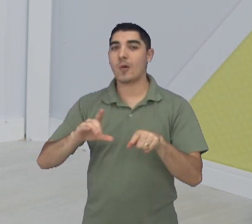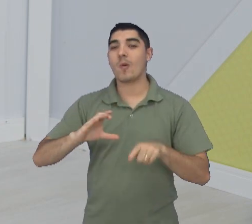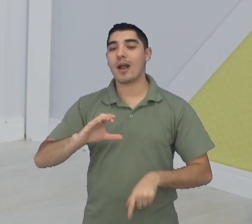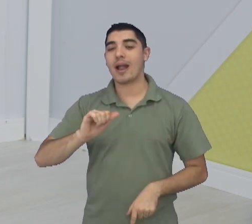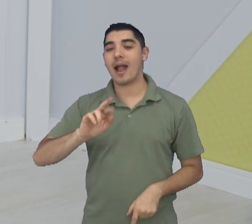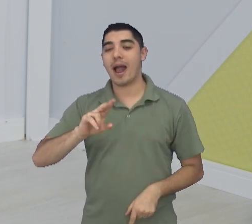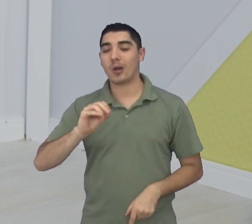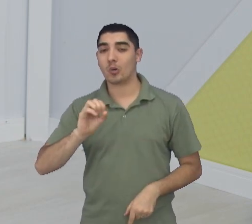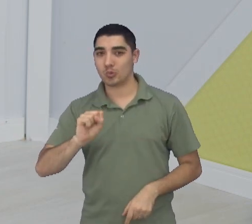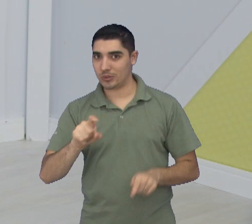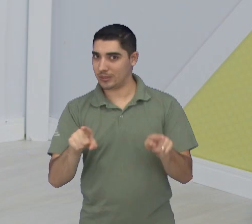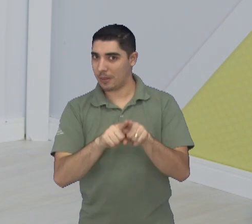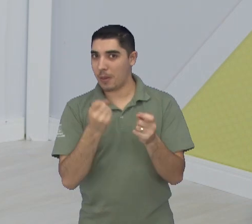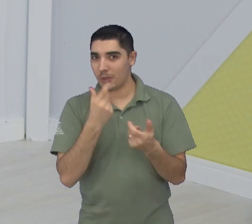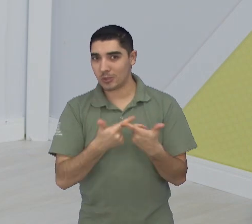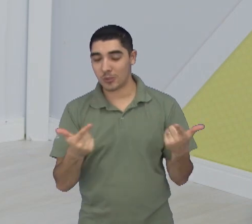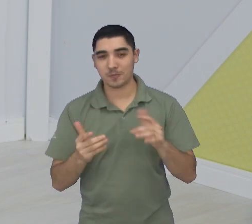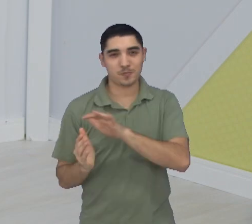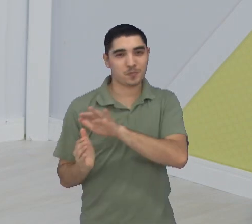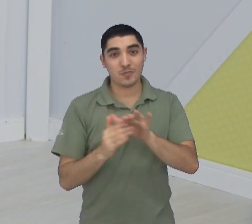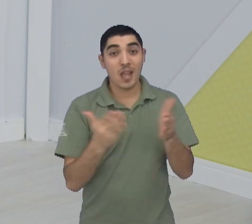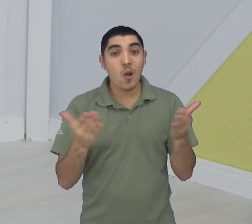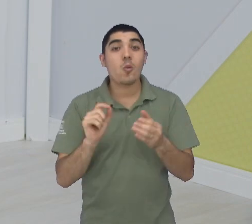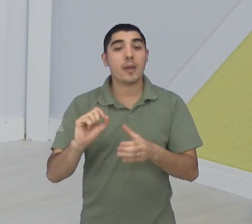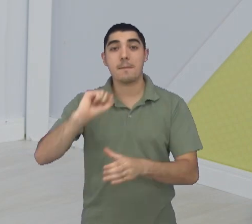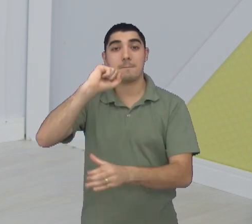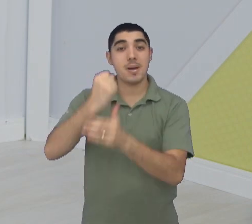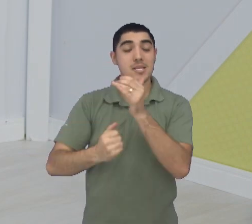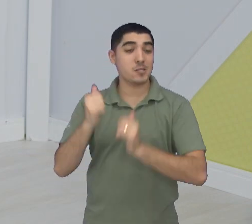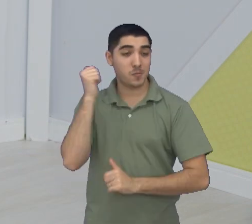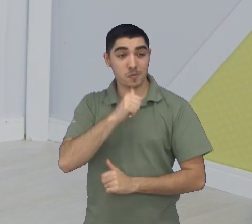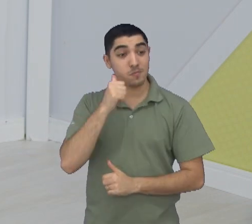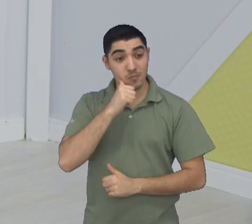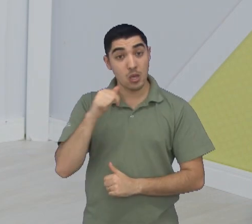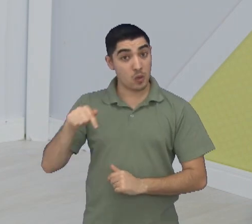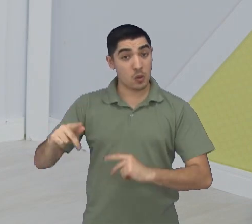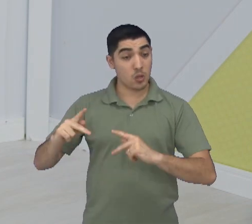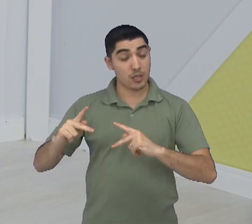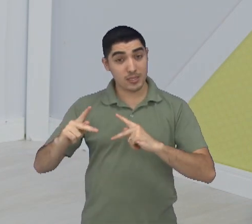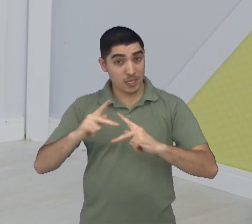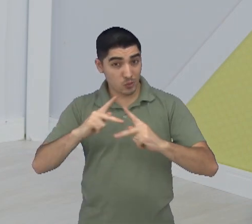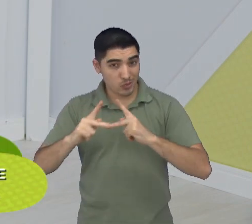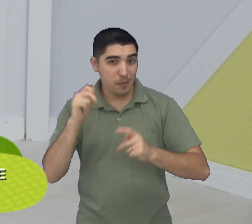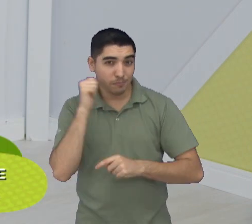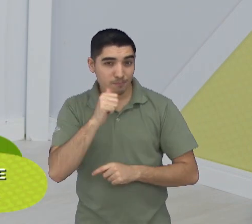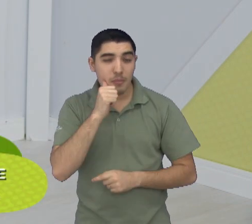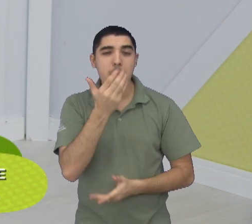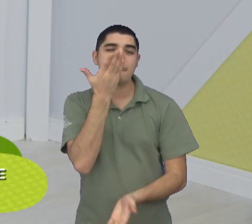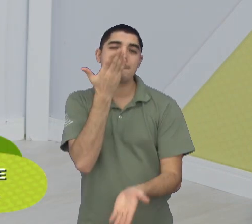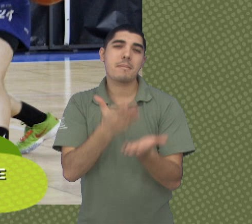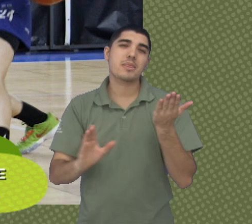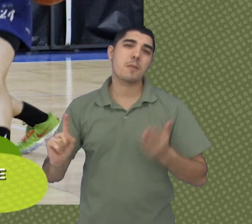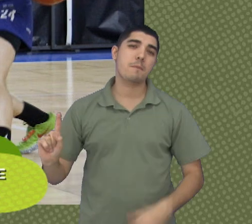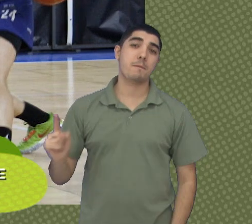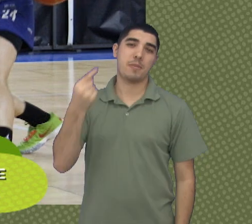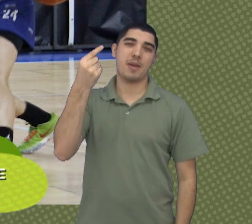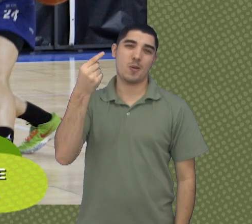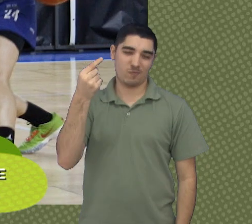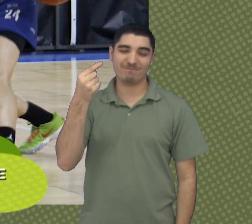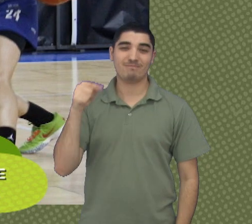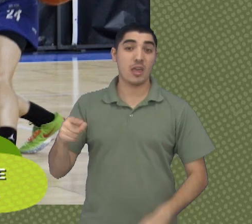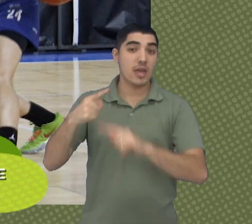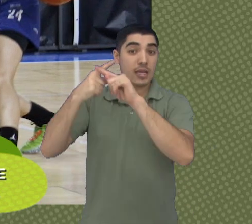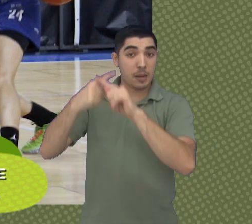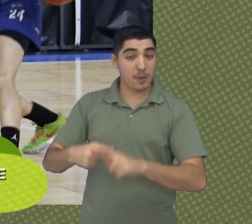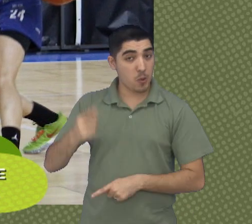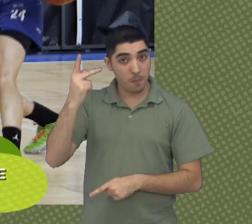pouco de assunto, a gente vai falar agora de basquete feminino, porque as meninas da Águia sofreram a primeira derrota na fase de realinhamento do